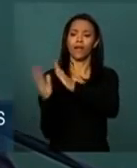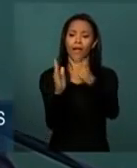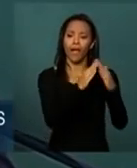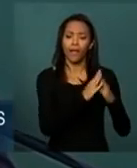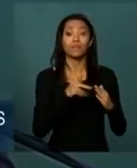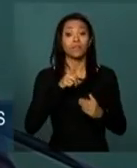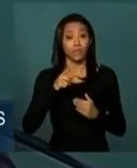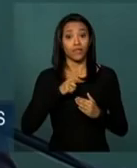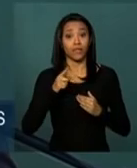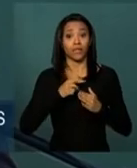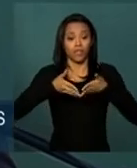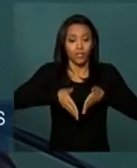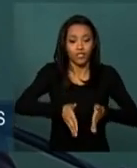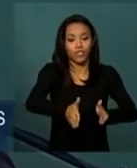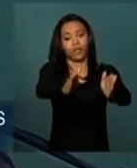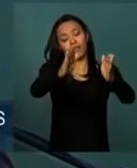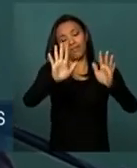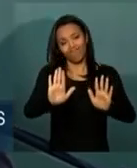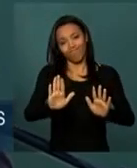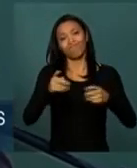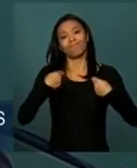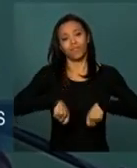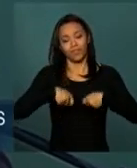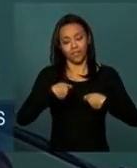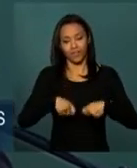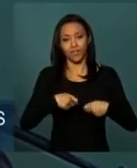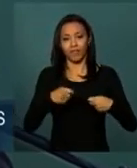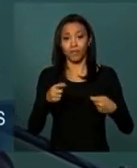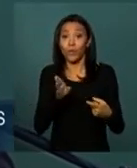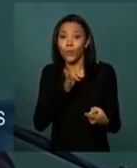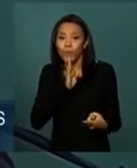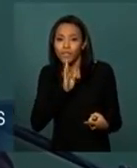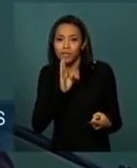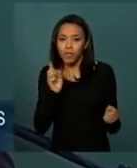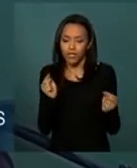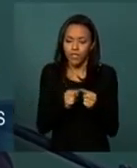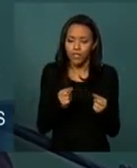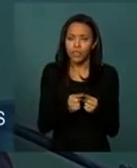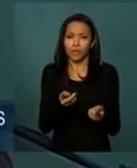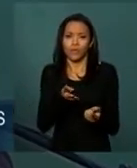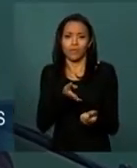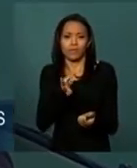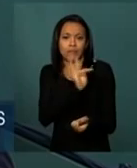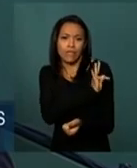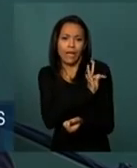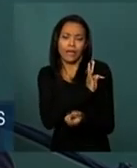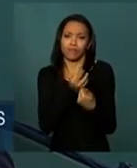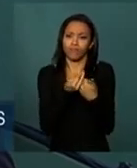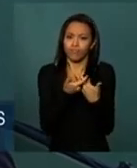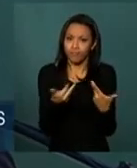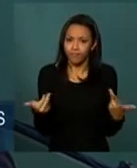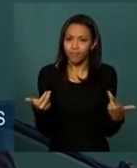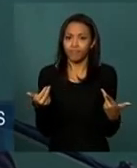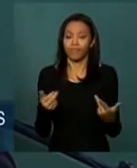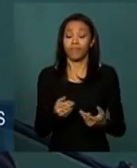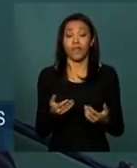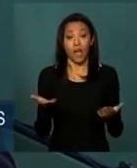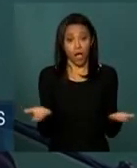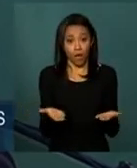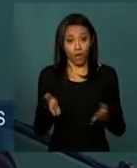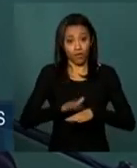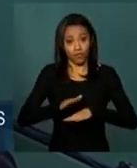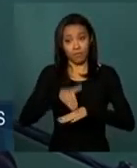chegar a desenvolvimento, nós precisamos associar isso também conhecimento técnico e científico. Daí eu quero fazer um pleito aqui em nome